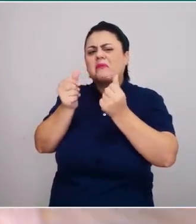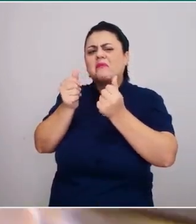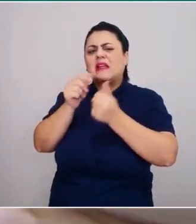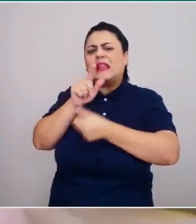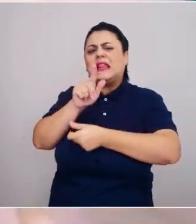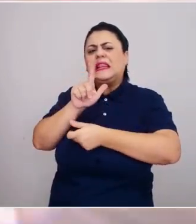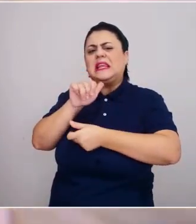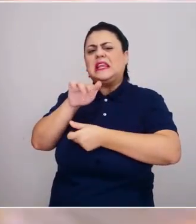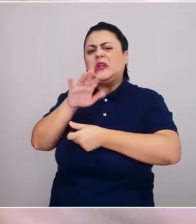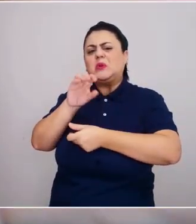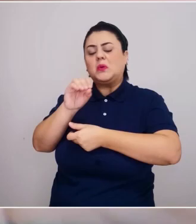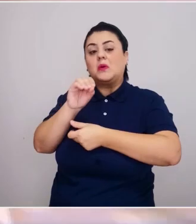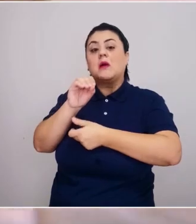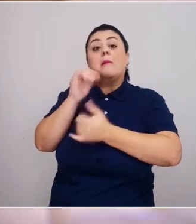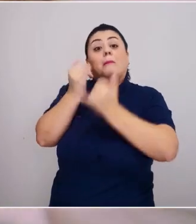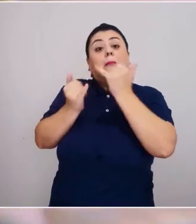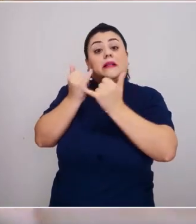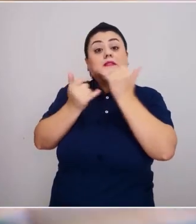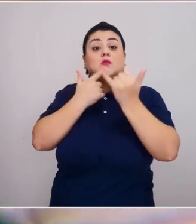chamado hemolinfa.